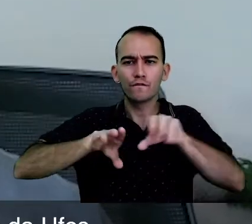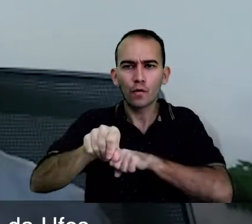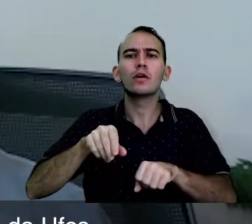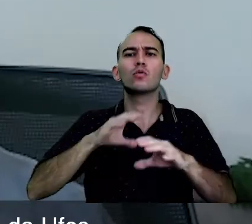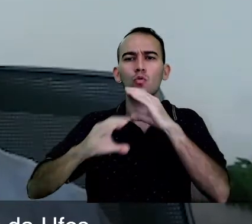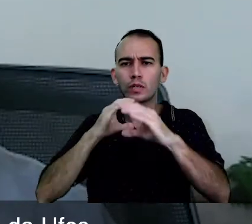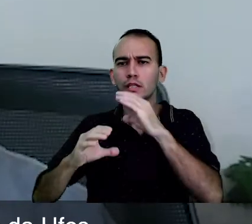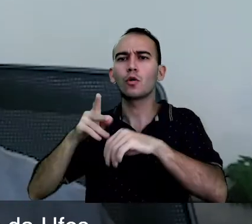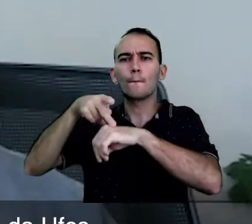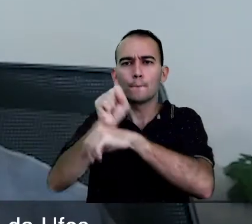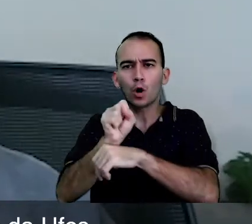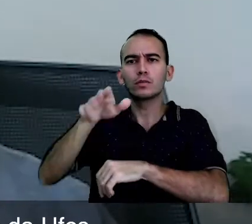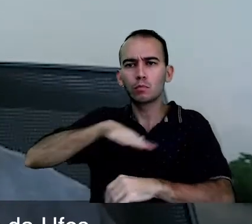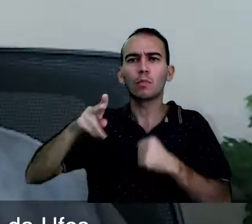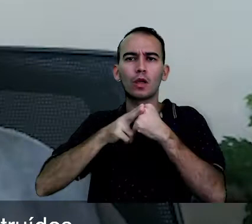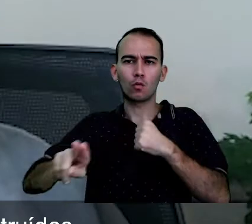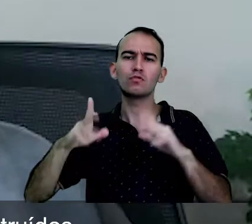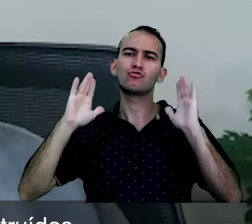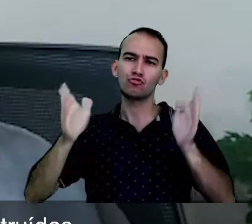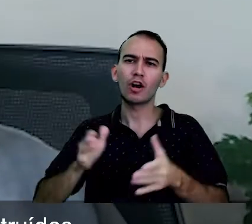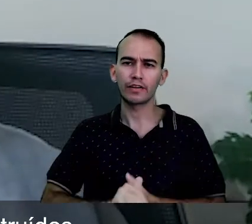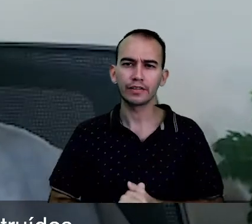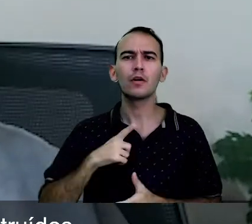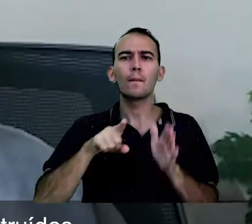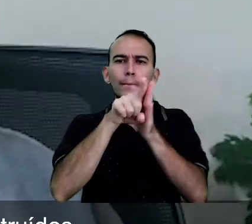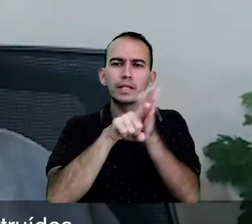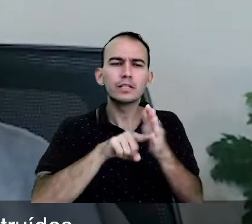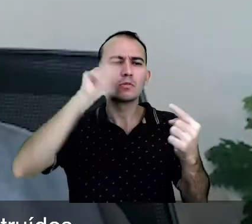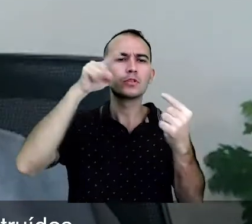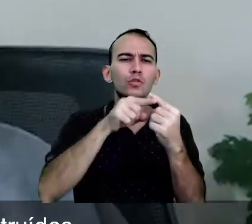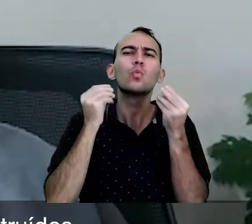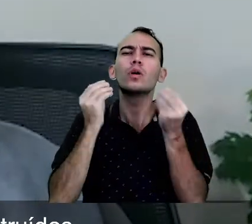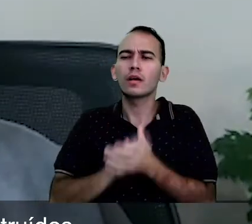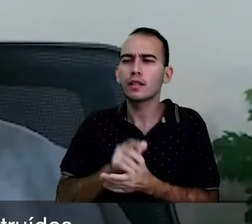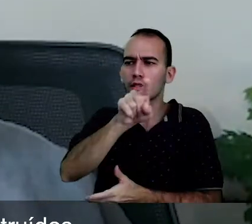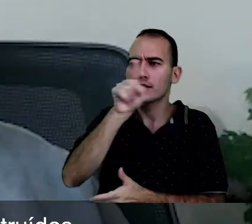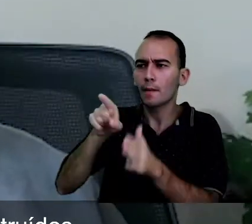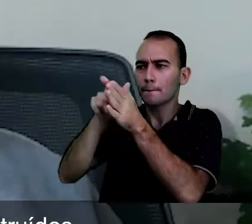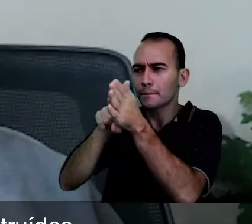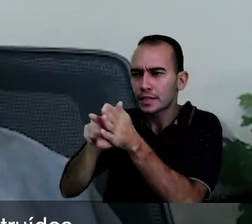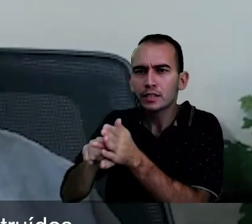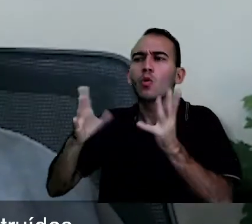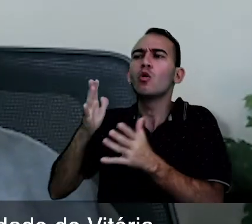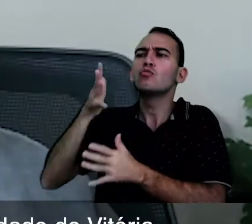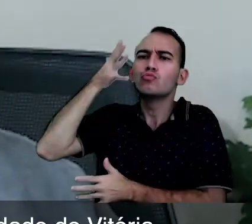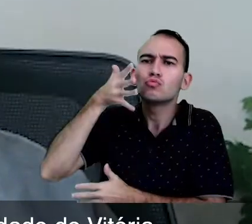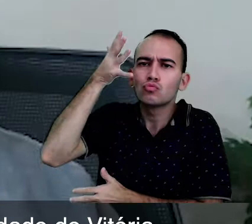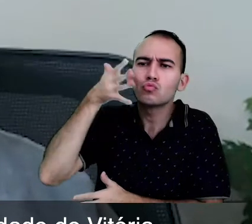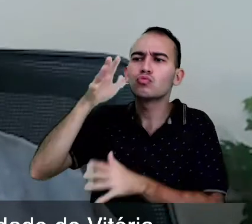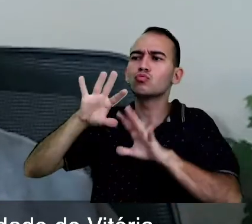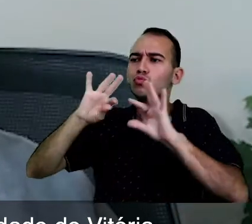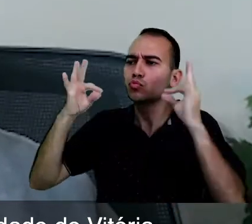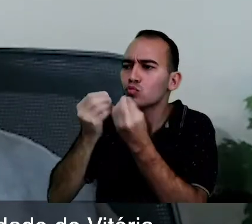em Comunicação e Territorialidades da UFES. Os objetivos da pesquisa são investigar quais e como são construídos os discursos